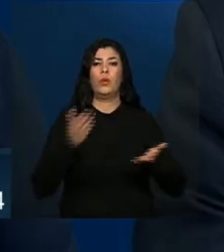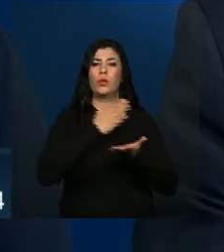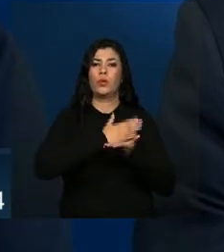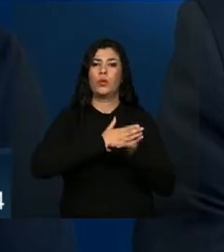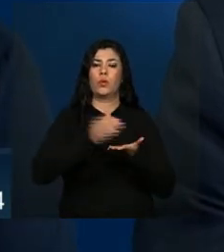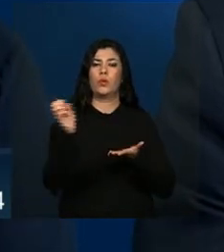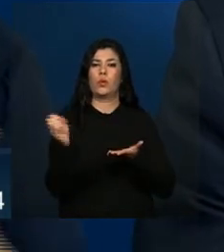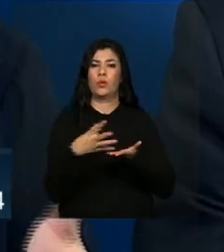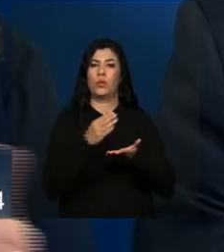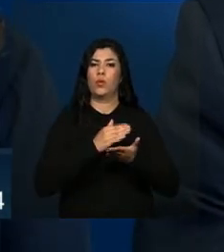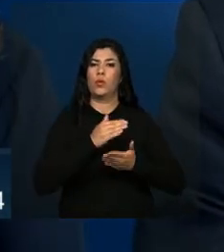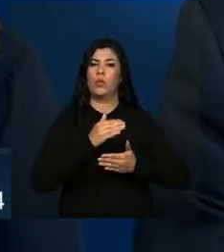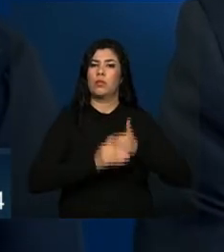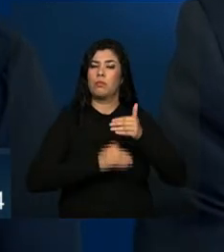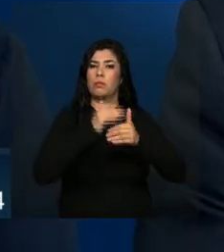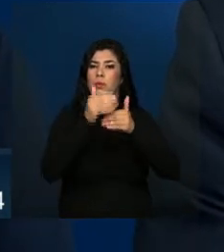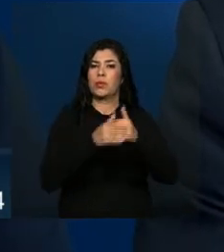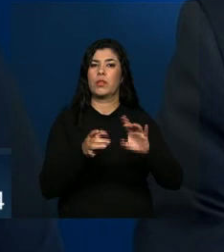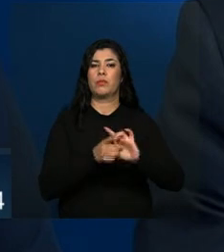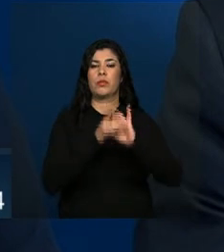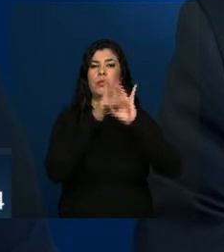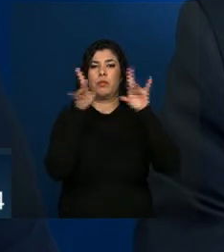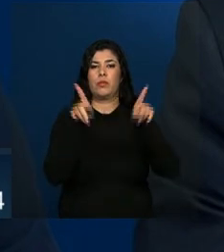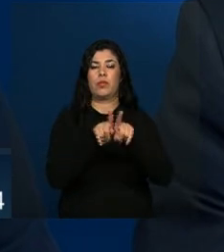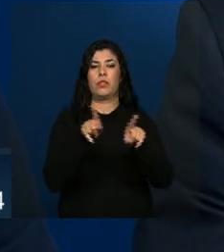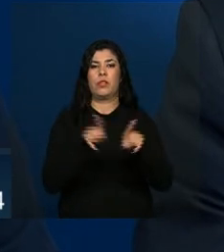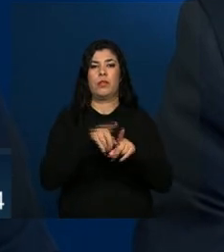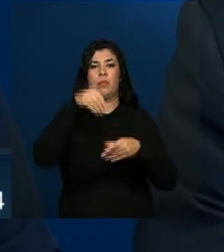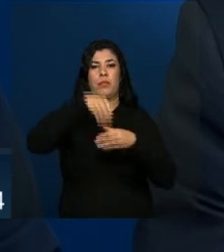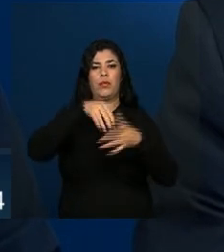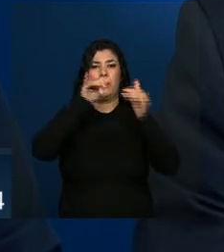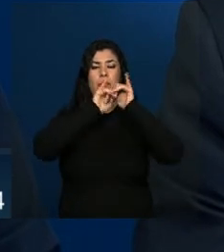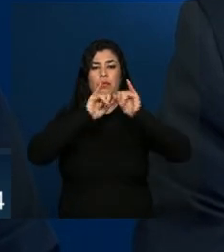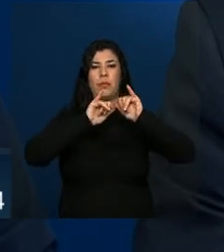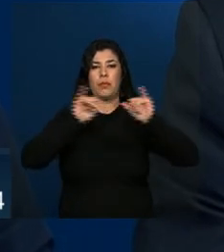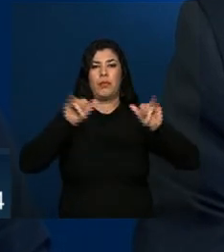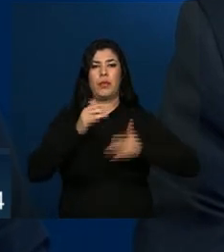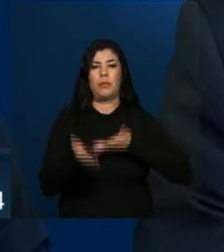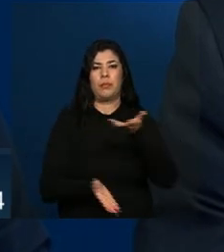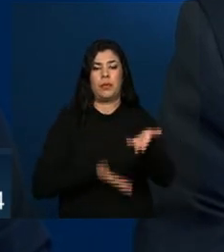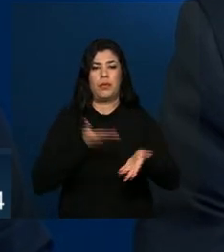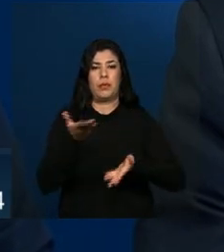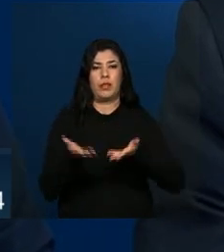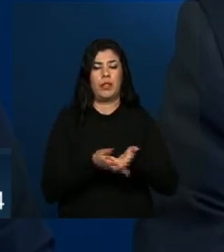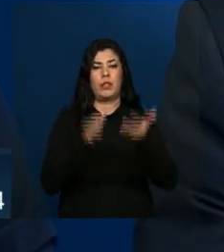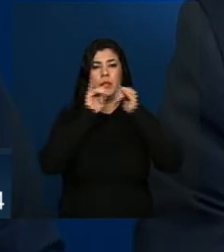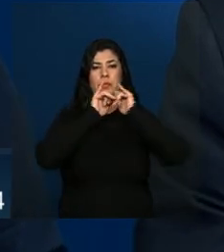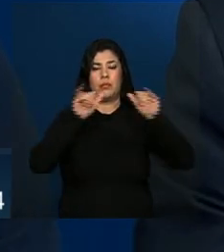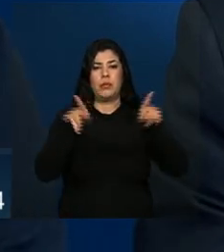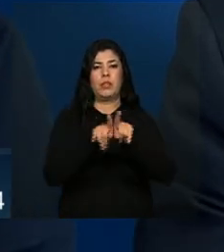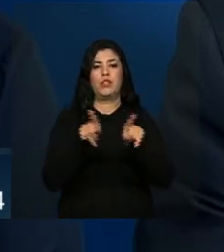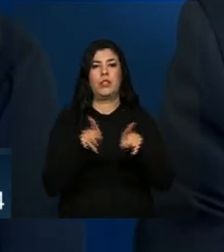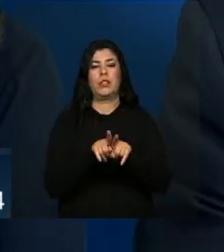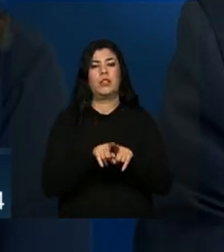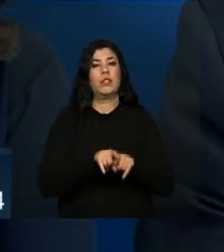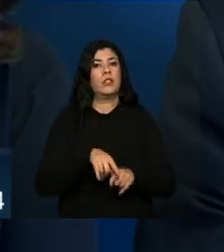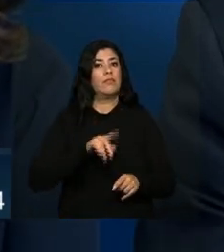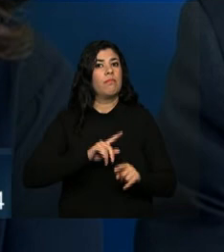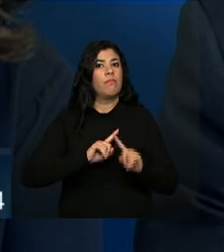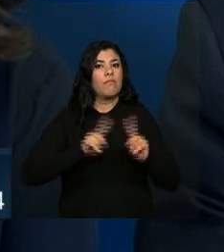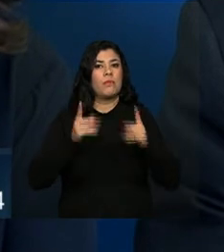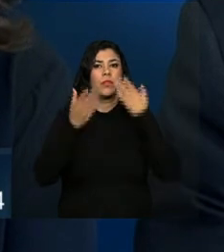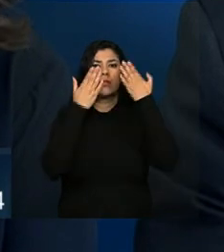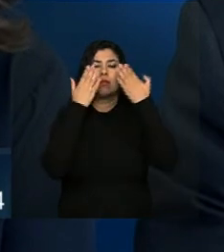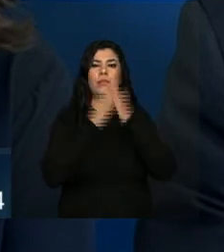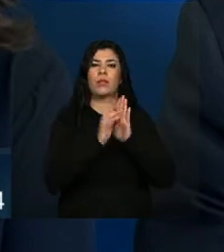etapa dentro do processo de disponibilidade dos dados de atendimento das campanhas e mais